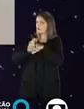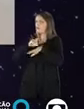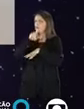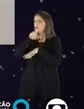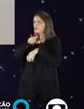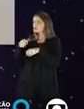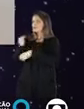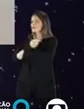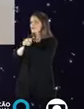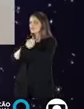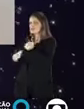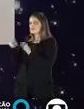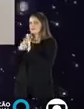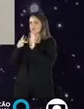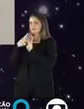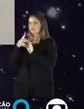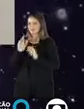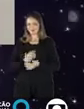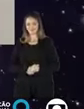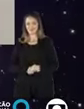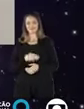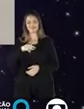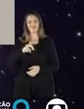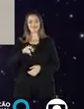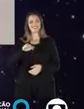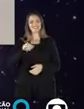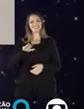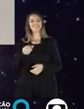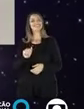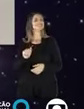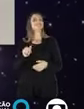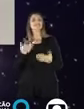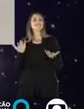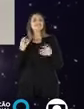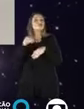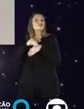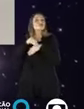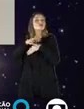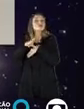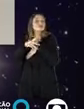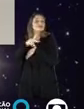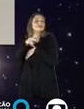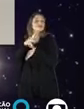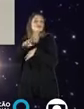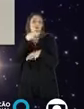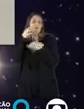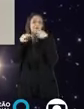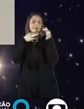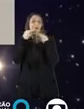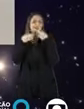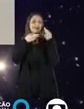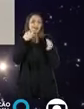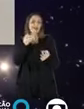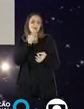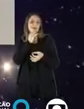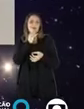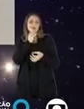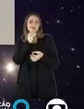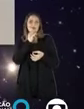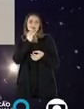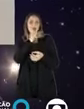mesmo. Mariana, para você, qual é a sua sugestão, por exemplo, para o setor